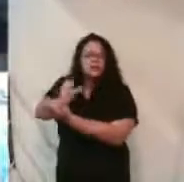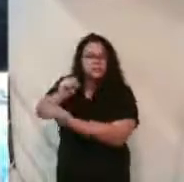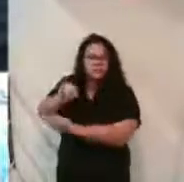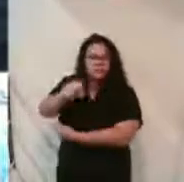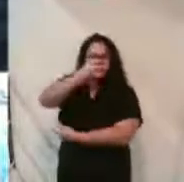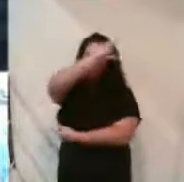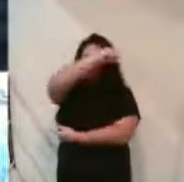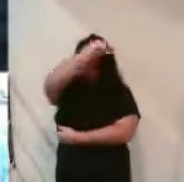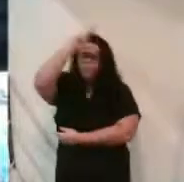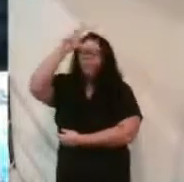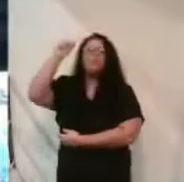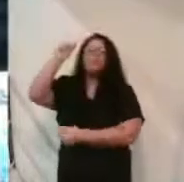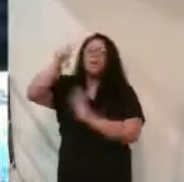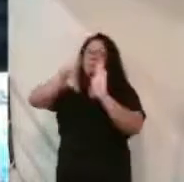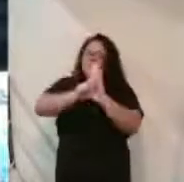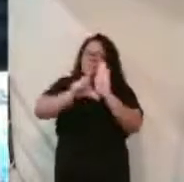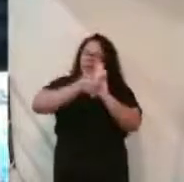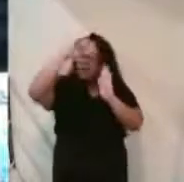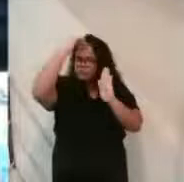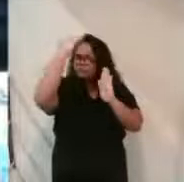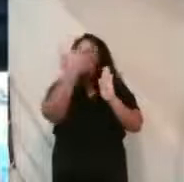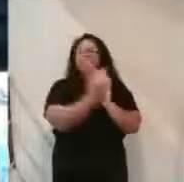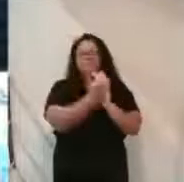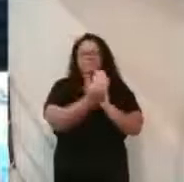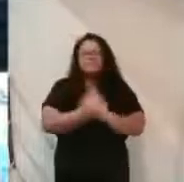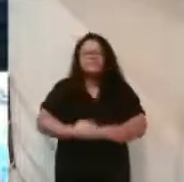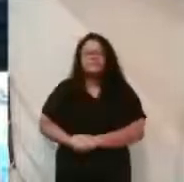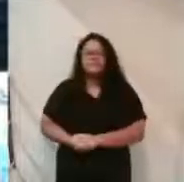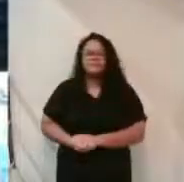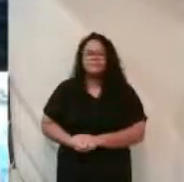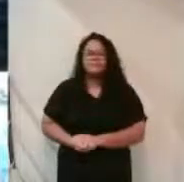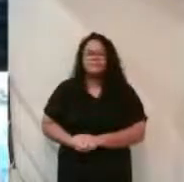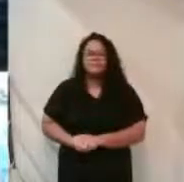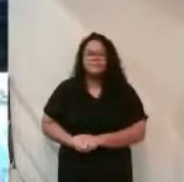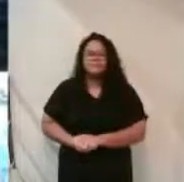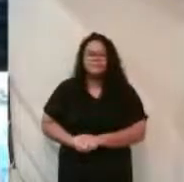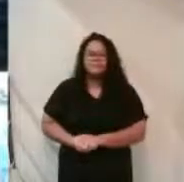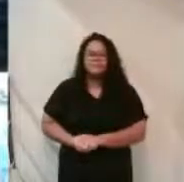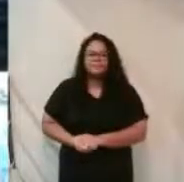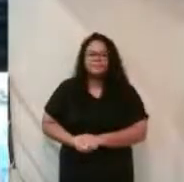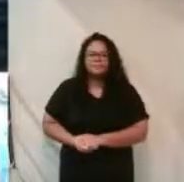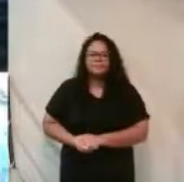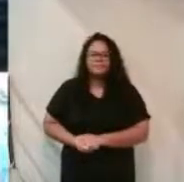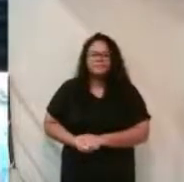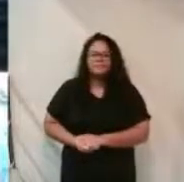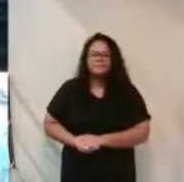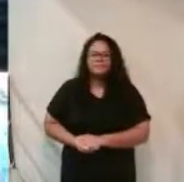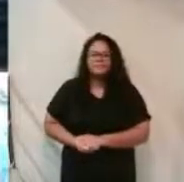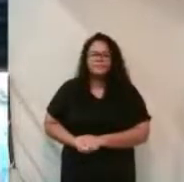como determina a Política Nacional de Resíduos Sólidos. Então,